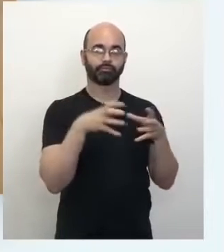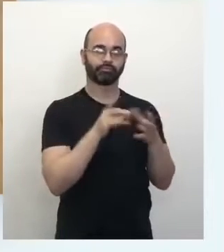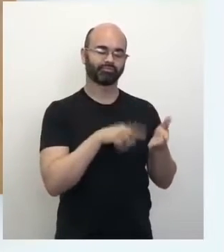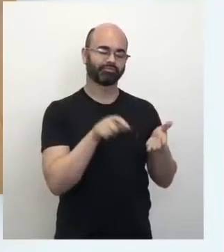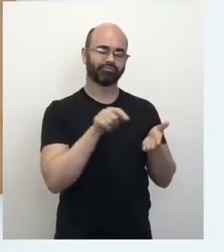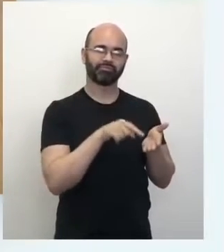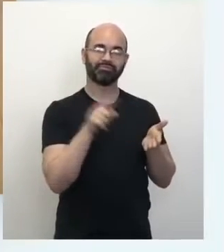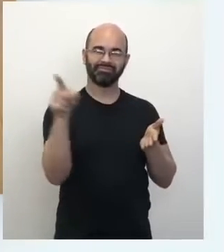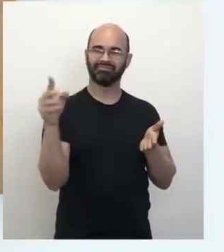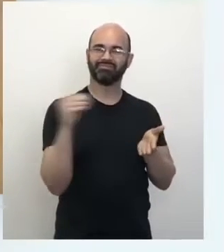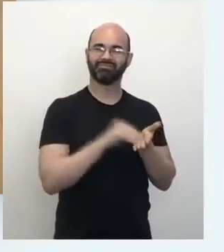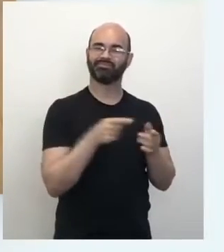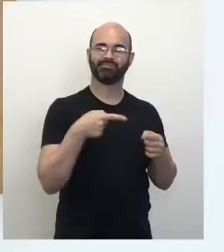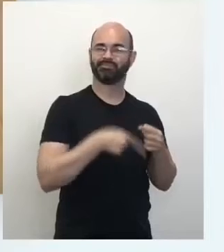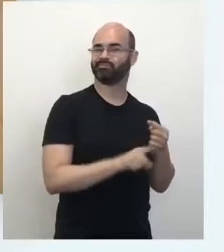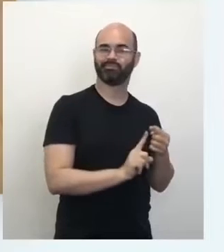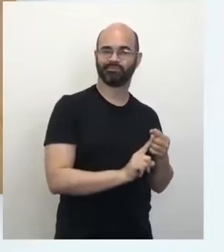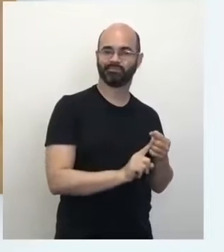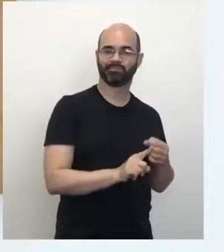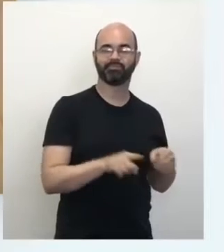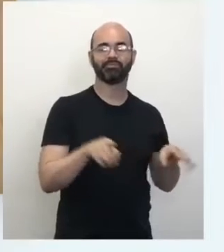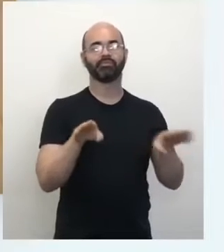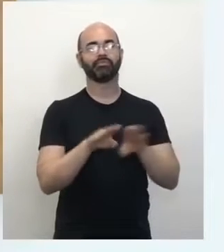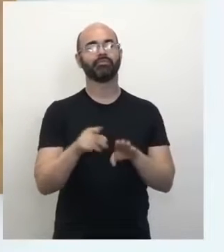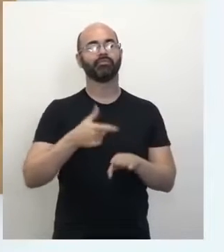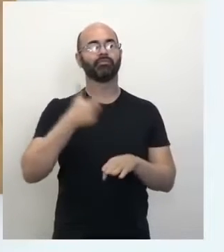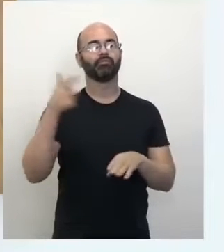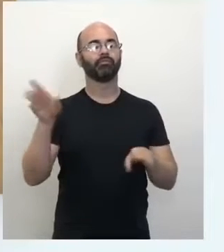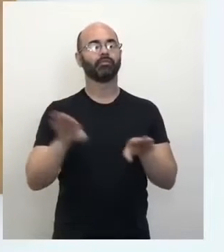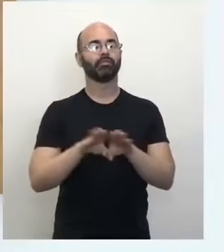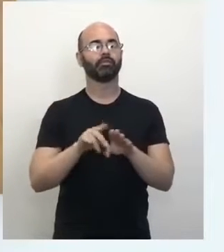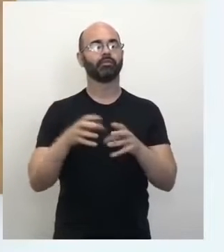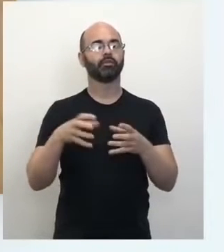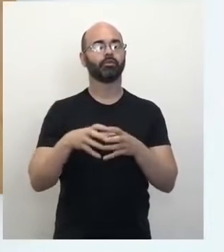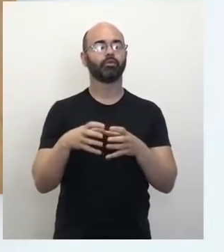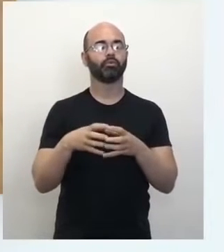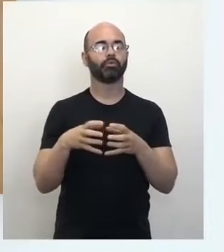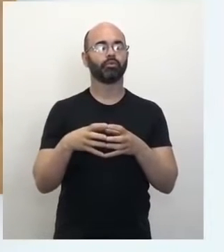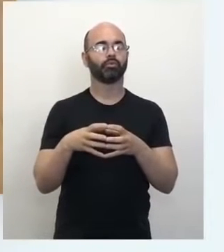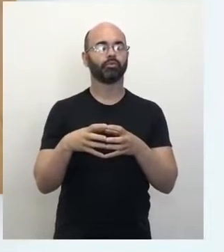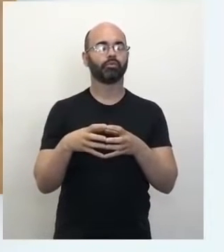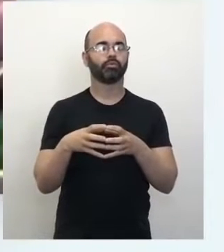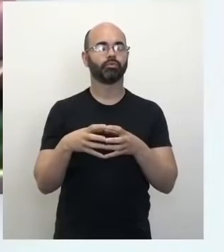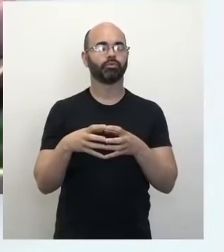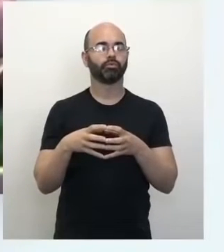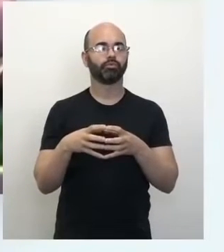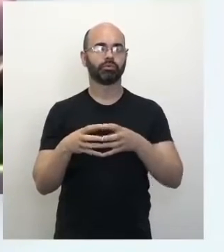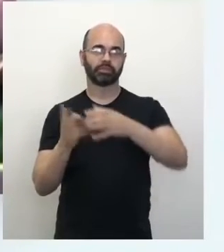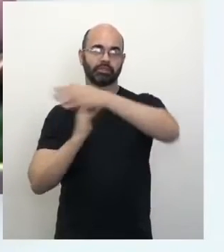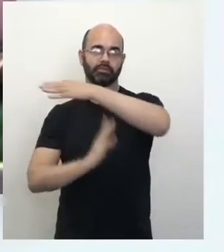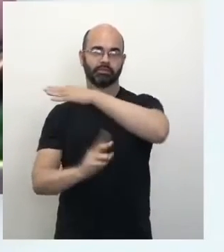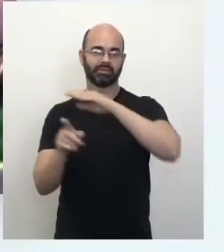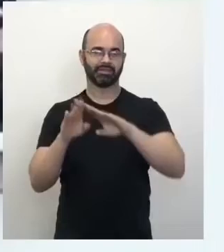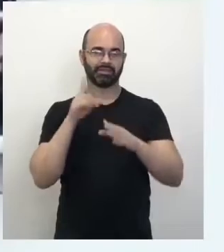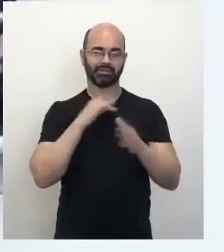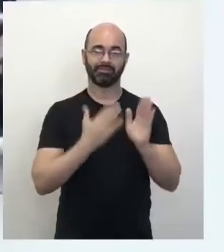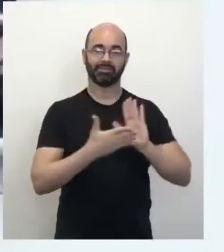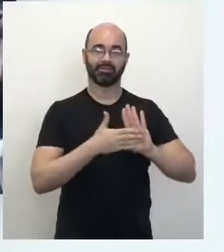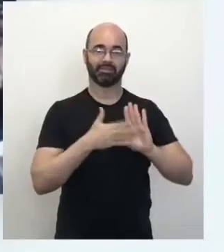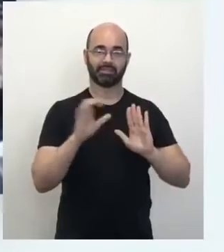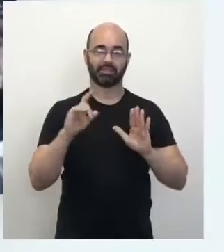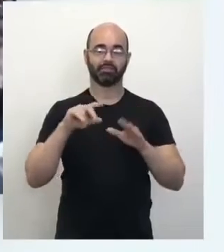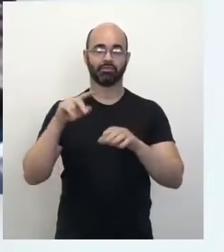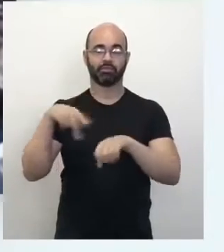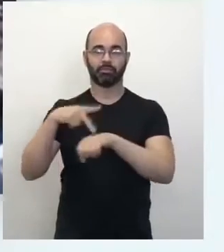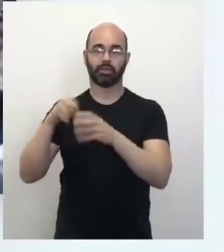e também não se enquadravam na condição de imigrantes, conforme previsto no Estatuto do Estrangeiro